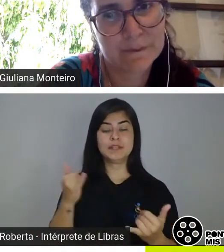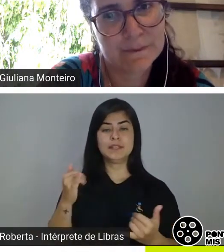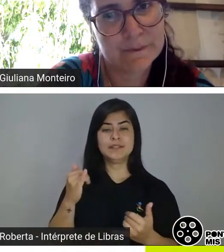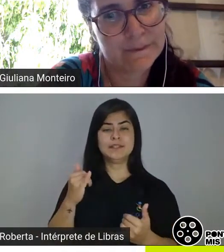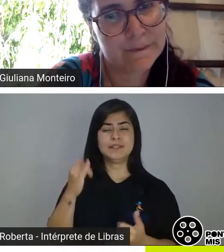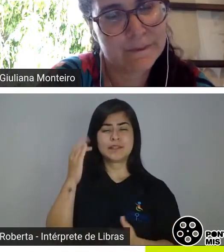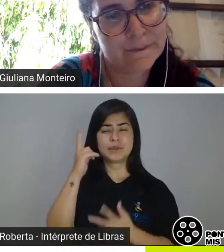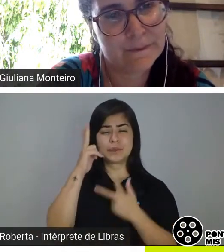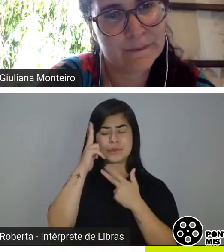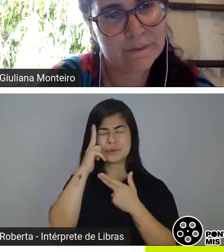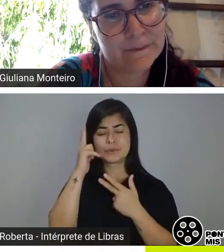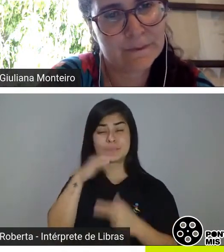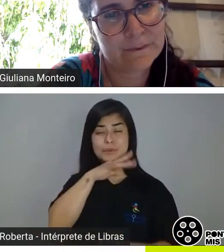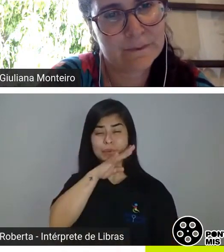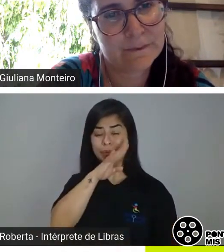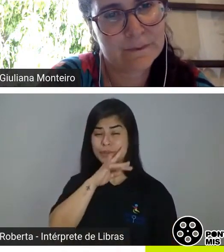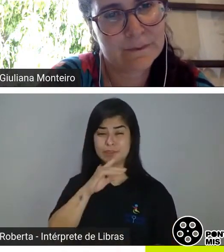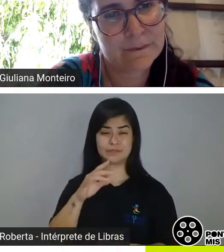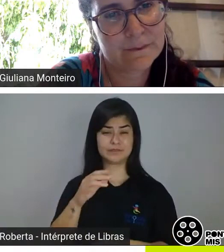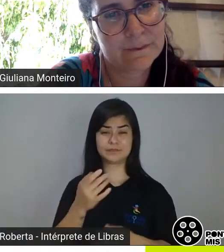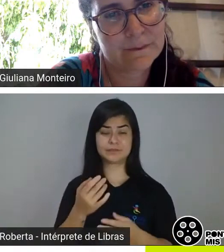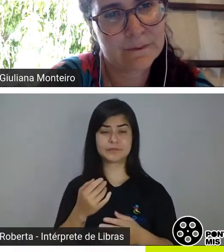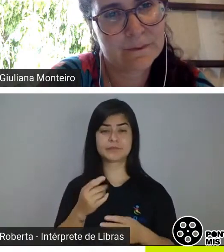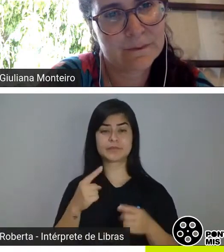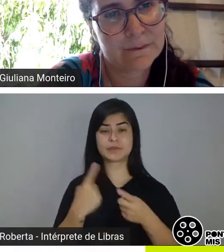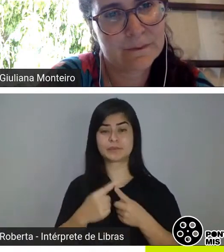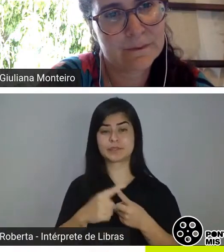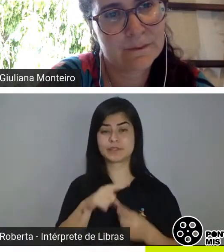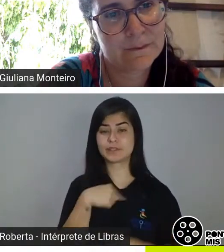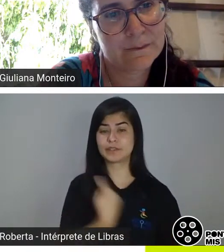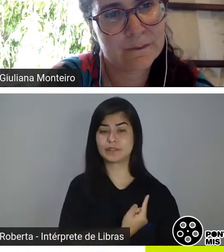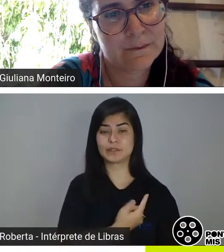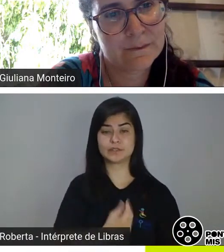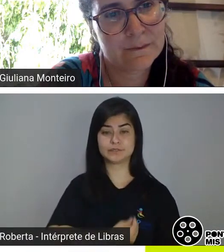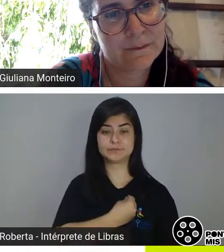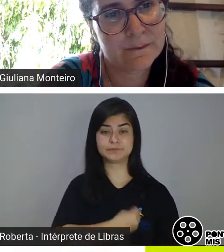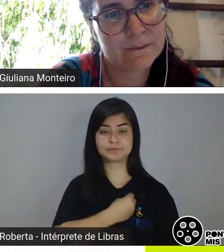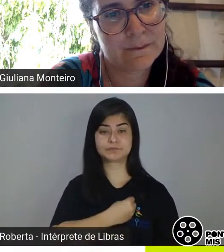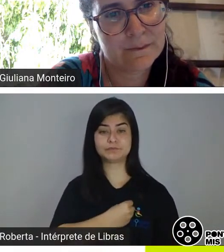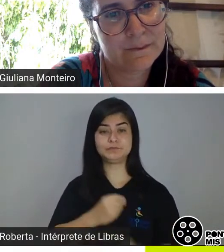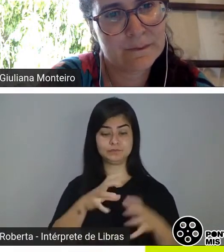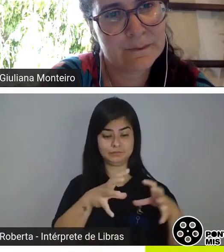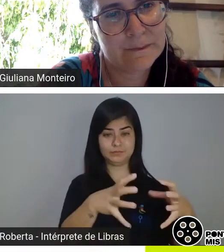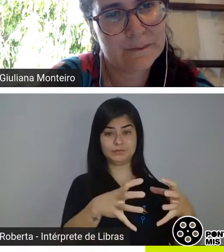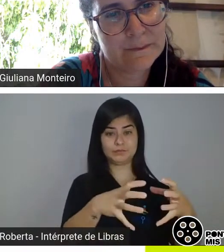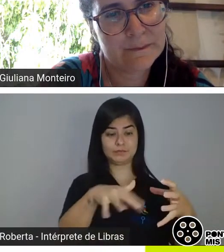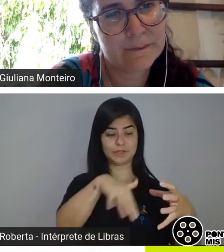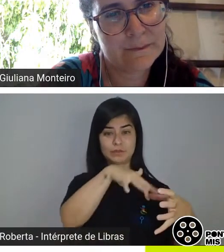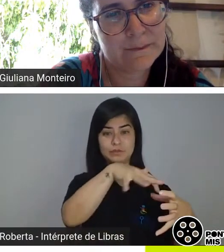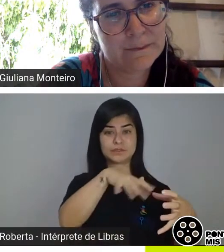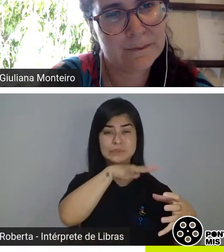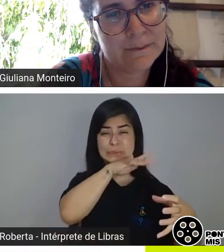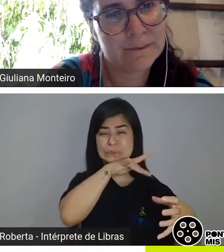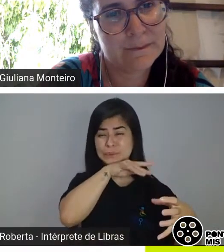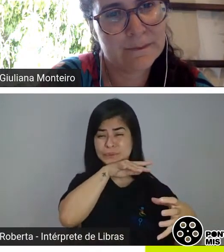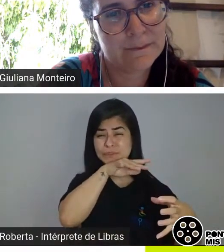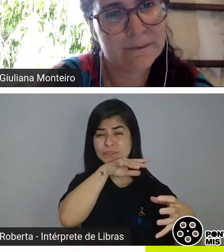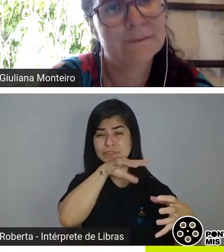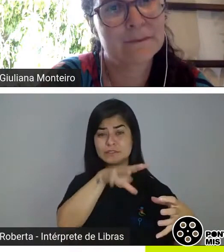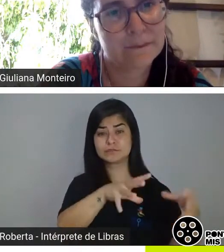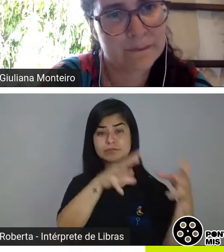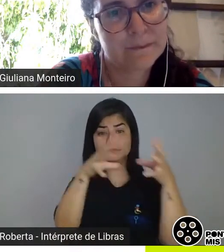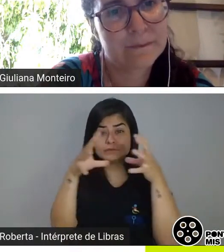nós estávamos no meio de uma coisa horrível quando chegou uma